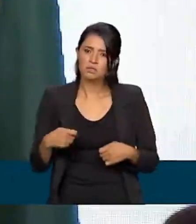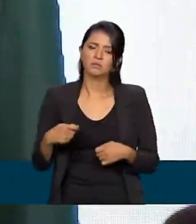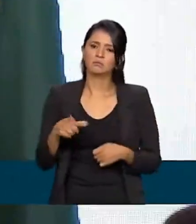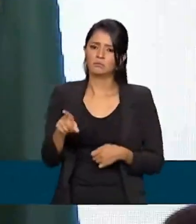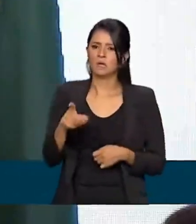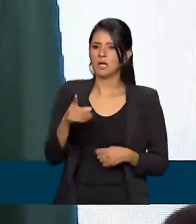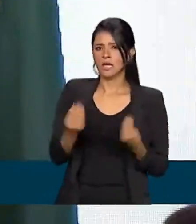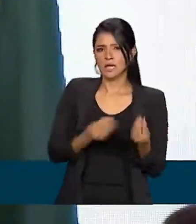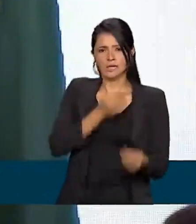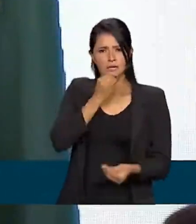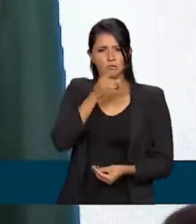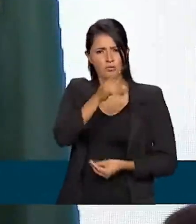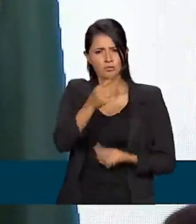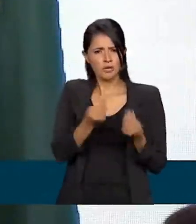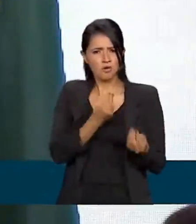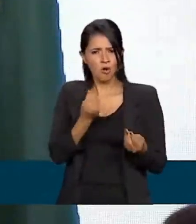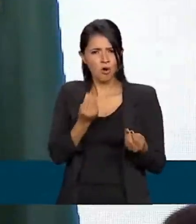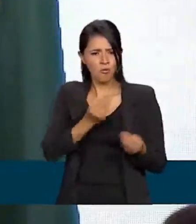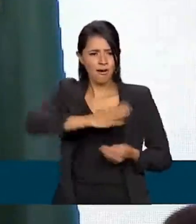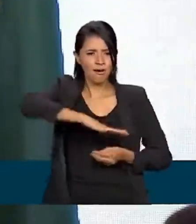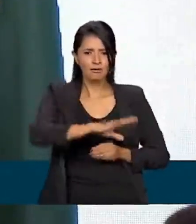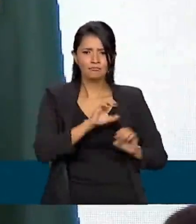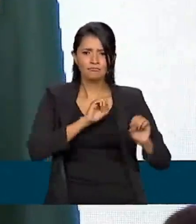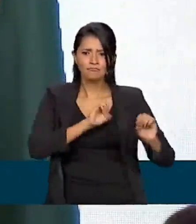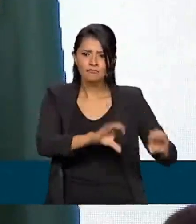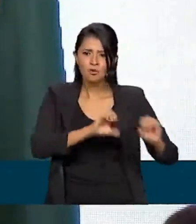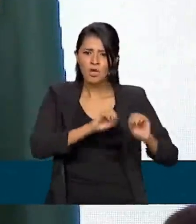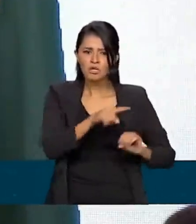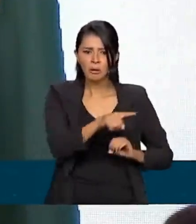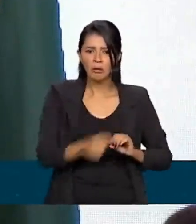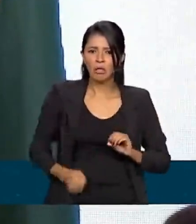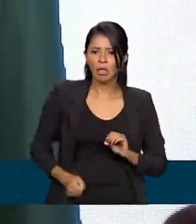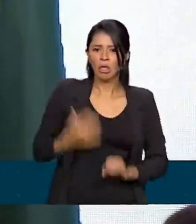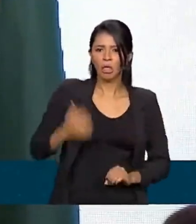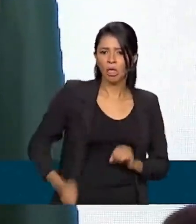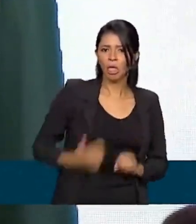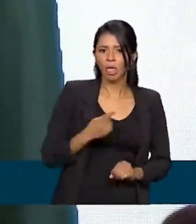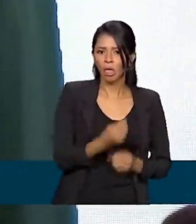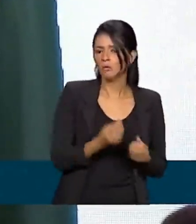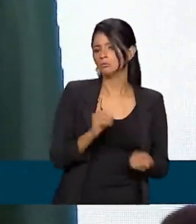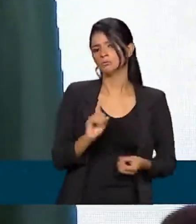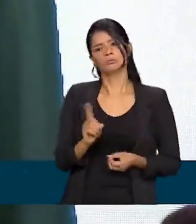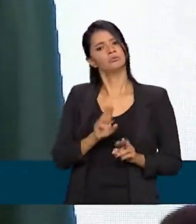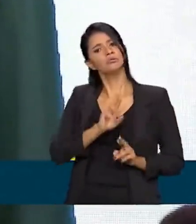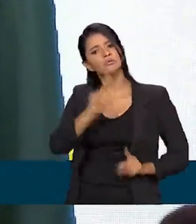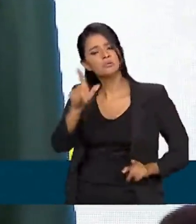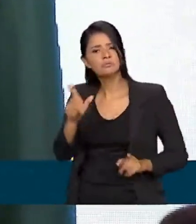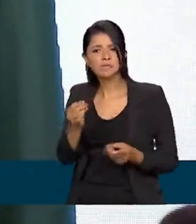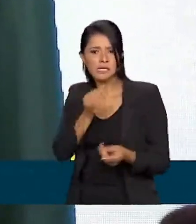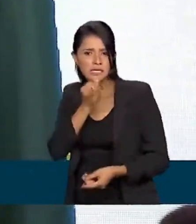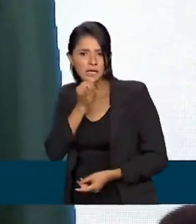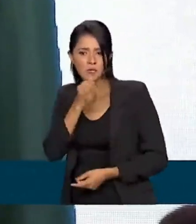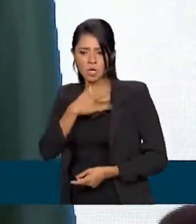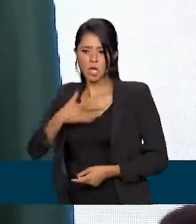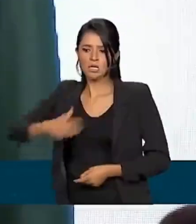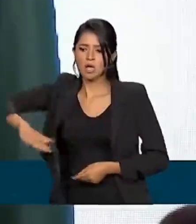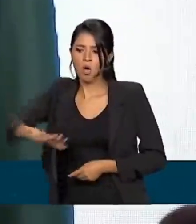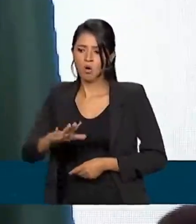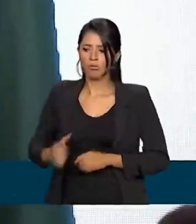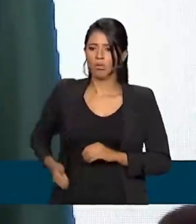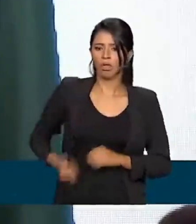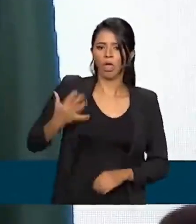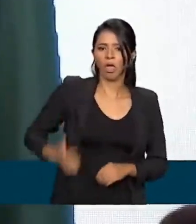Ou seja, você não pode tratar a educação como gasto. Você não pode tratar a saúde como gasto, porque não